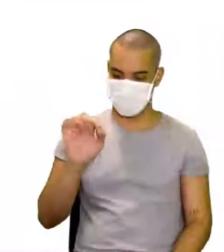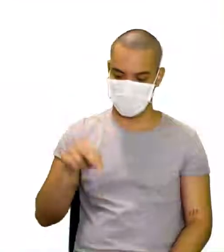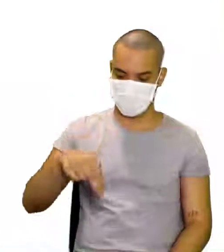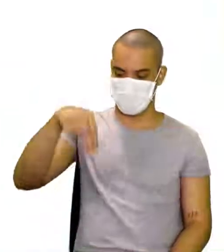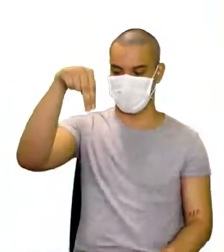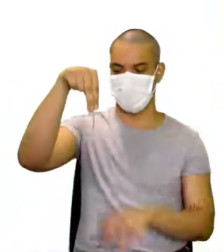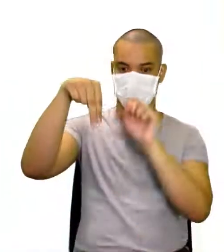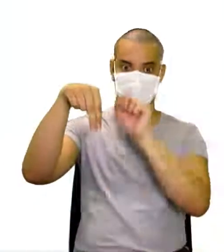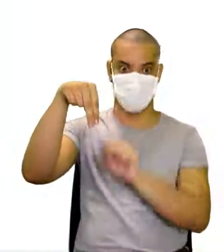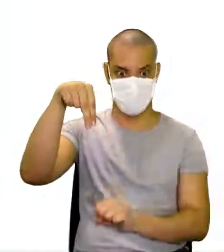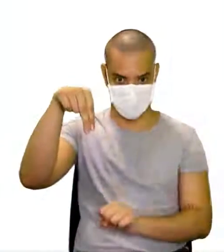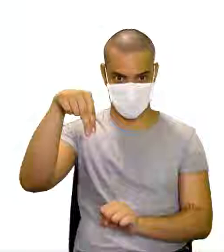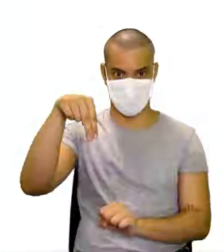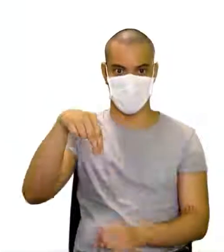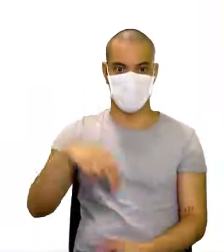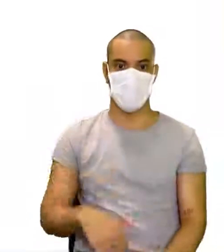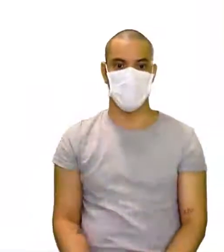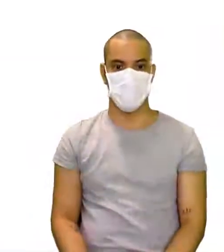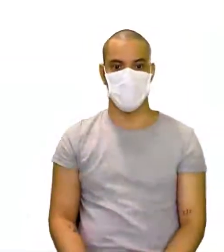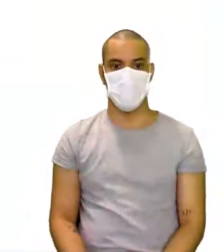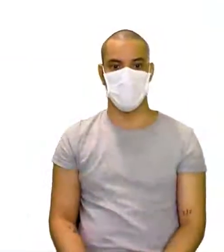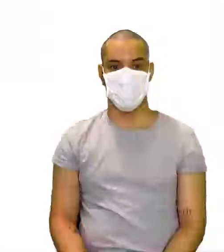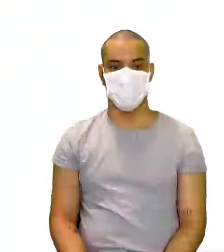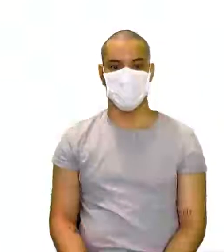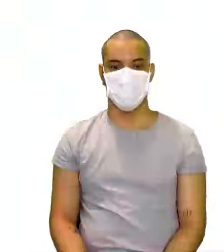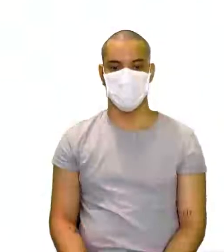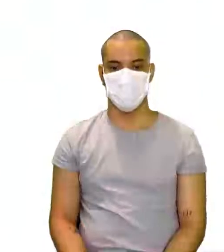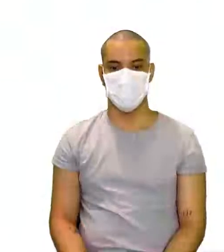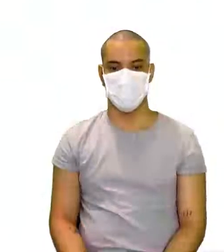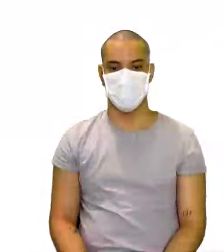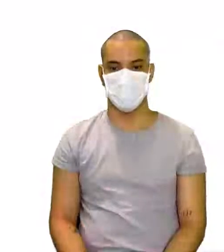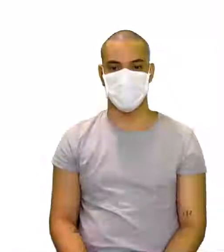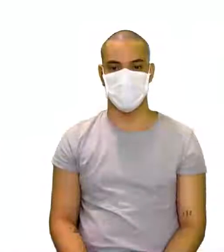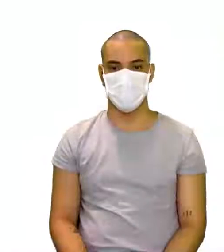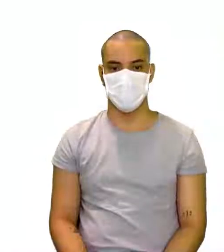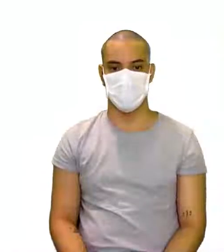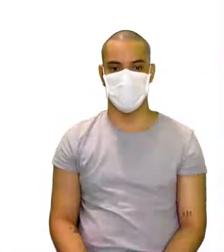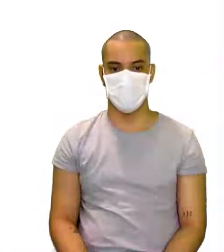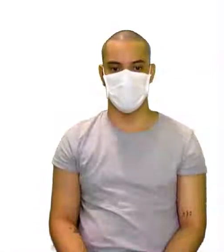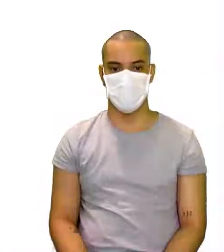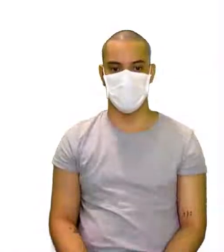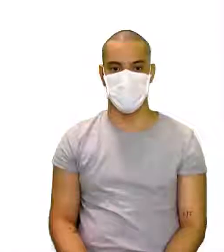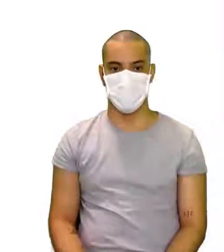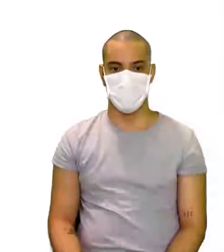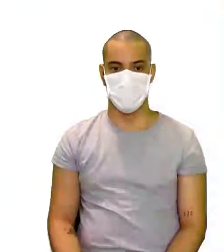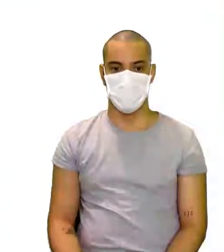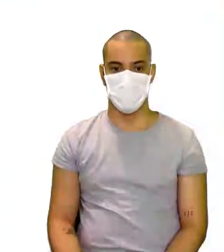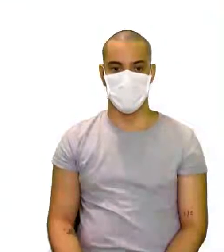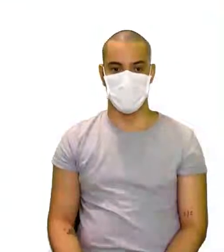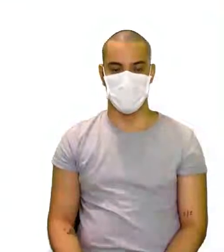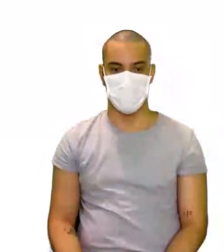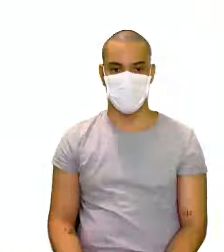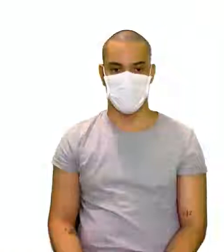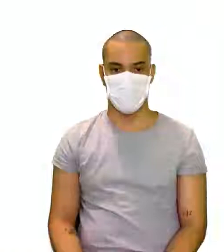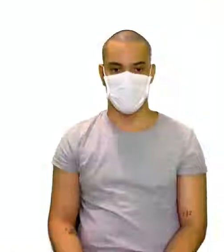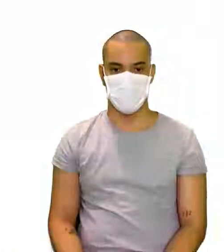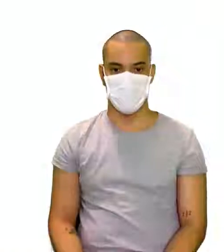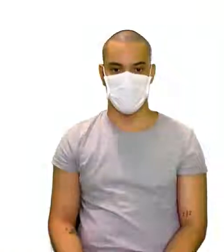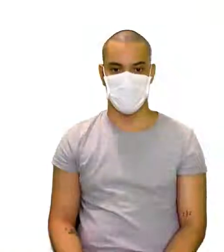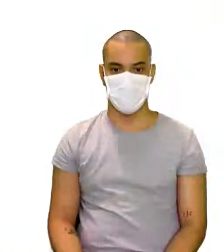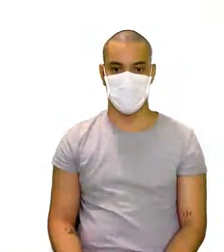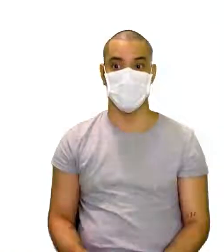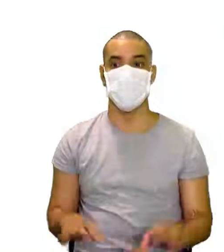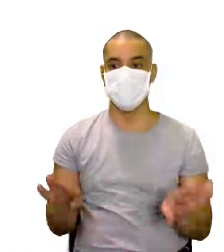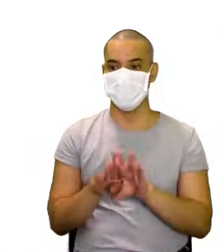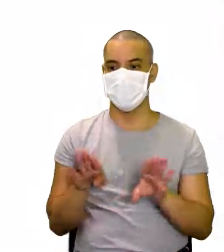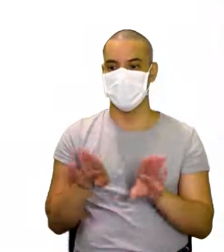respectivamente falando, tá, pessoal? Então, esse aqui é o norte, esse aqui é o quê? O sul, ok? E aqui, ó,